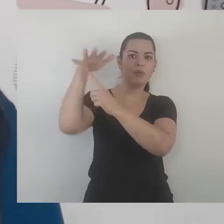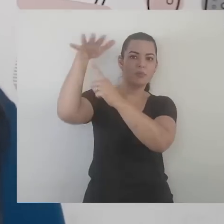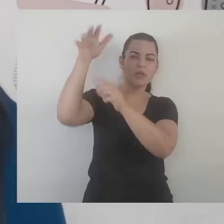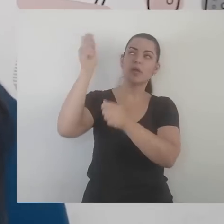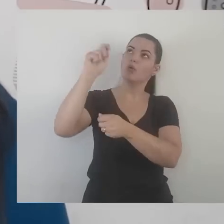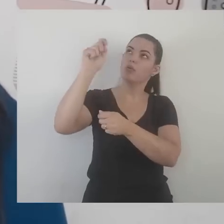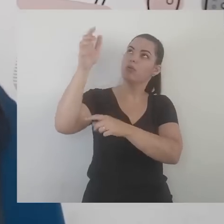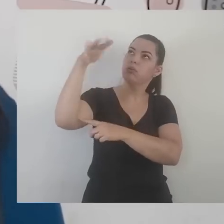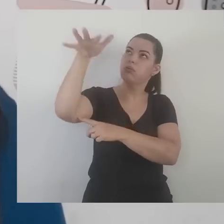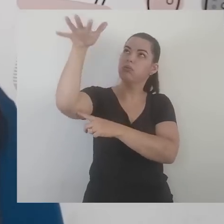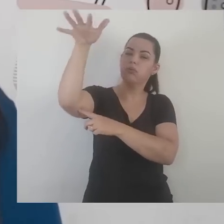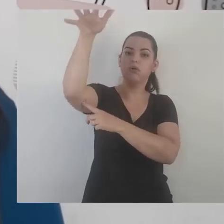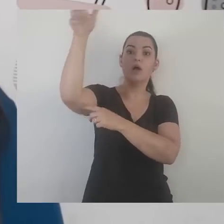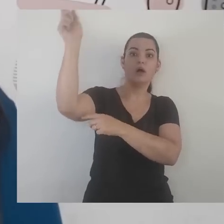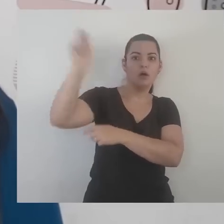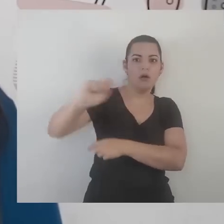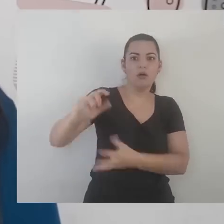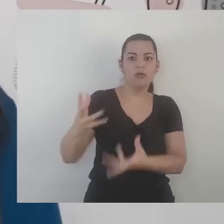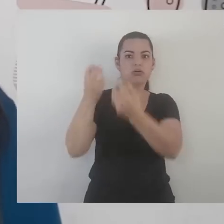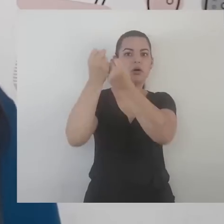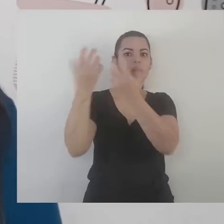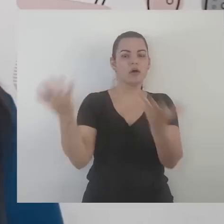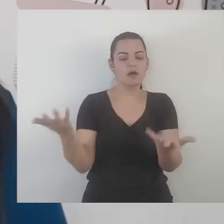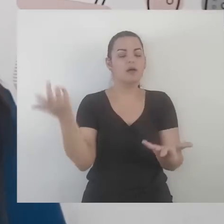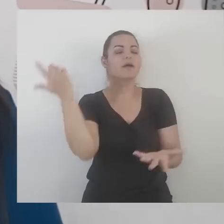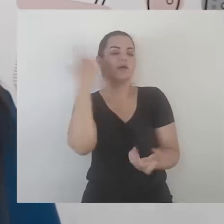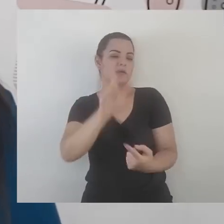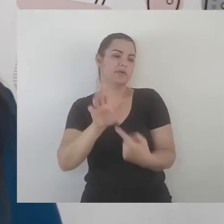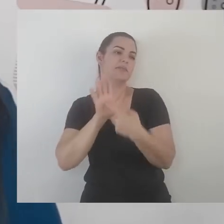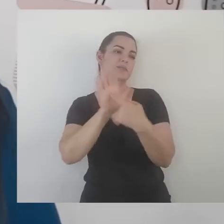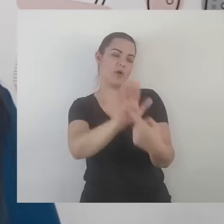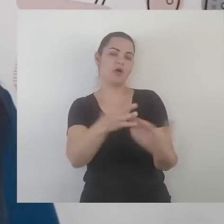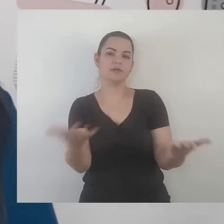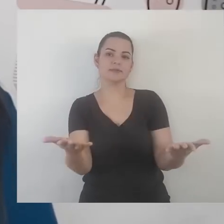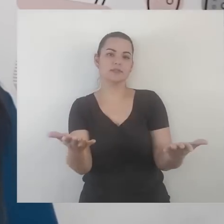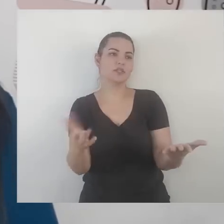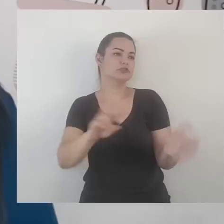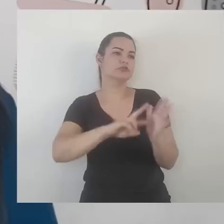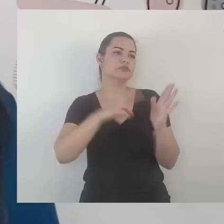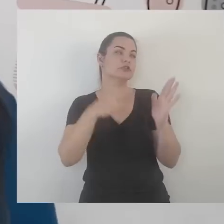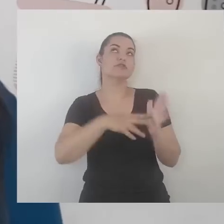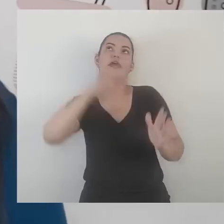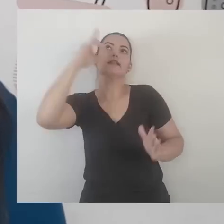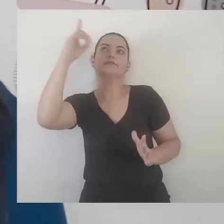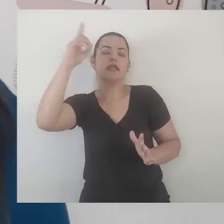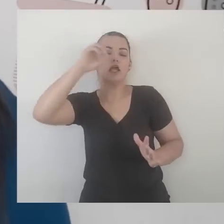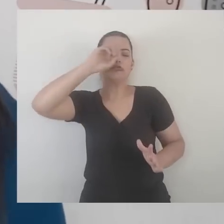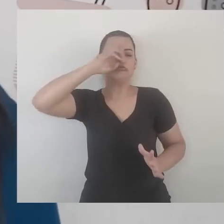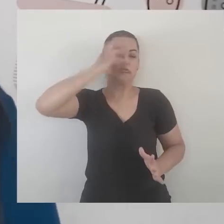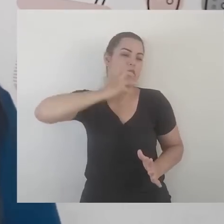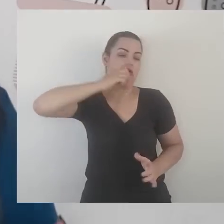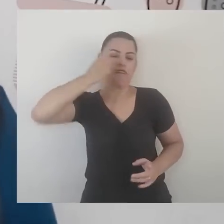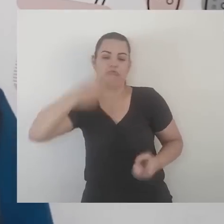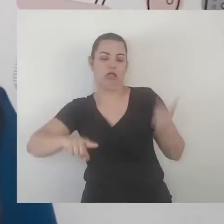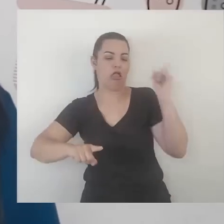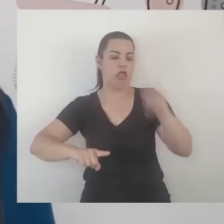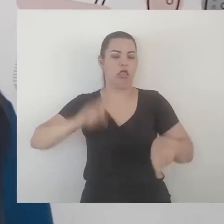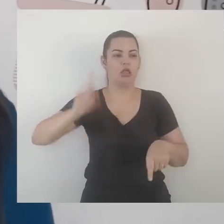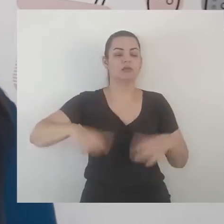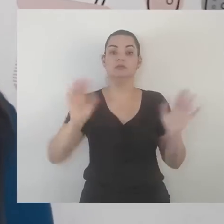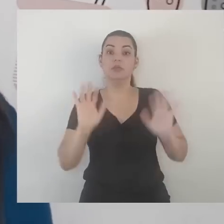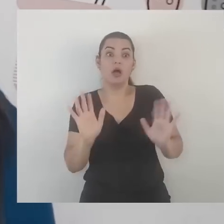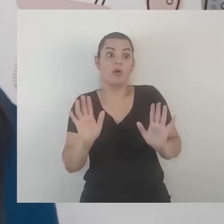fogo. E ele conseguiu confirmar que não era apenas um evento divino, que lá nós tínhamos uma